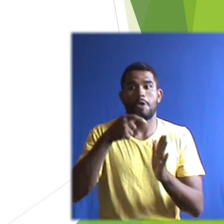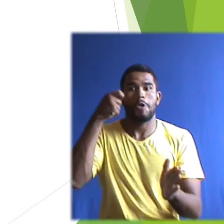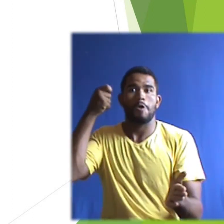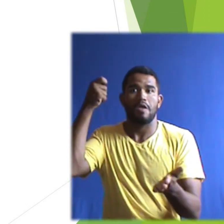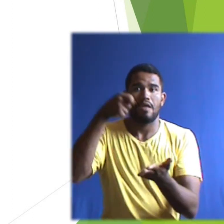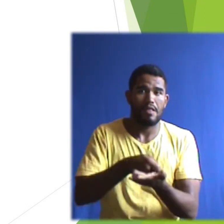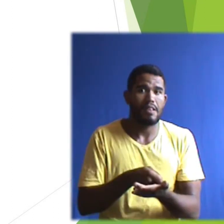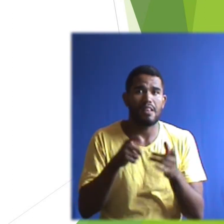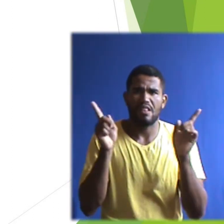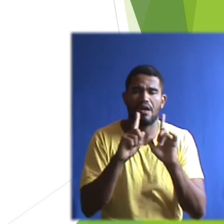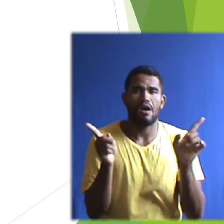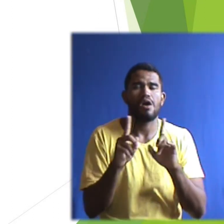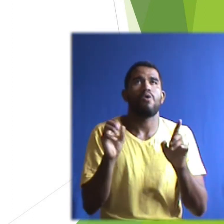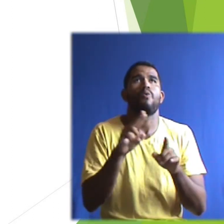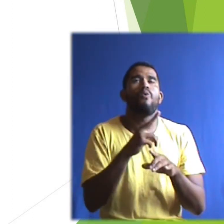são regras